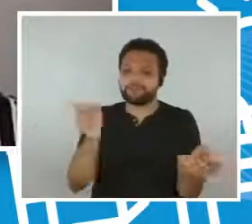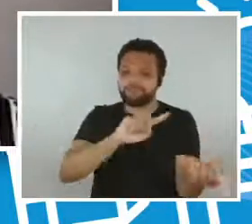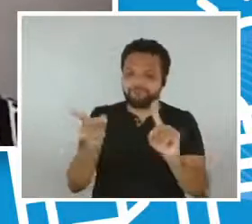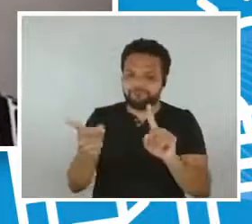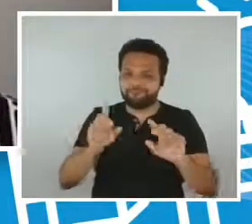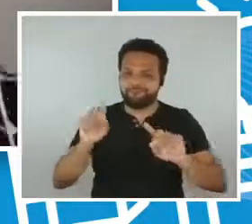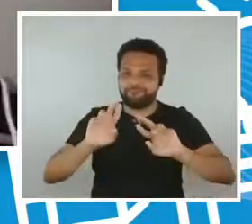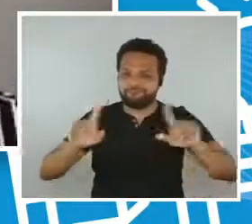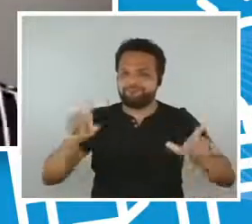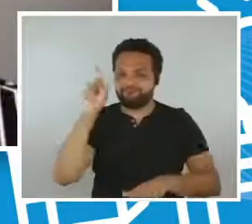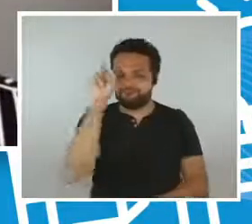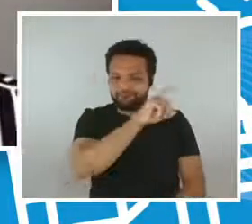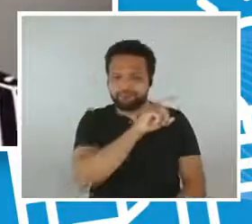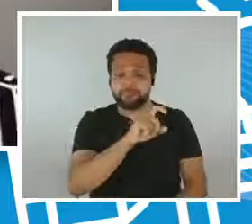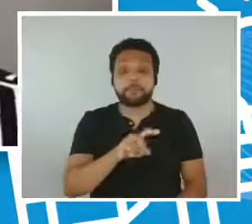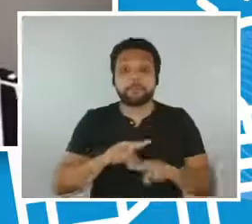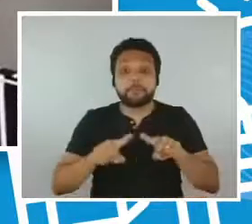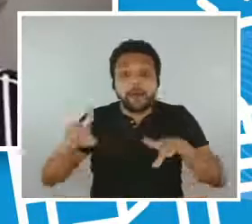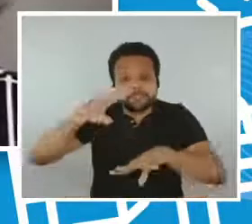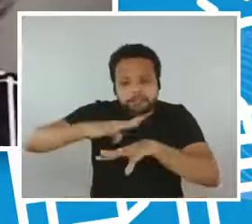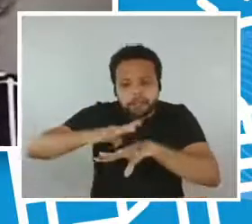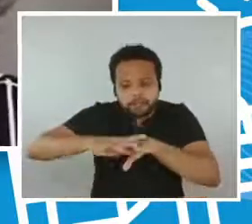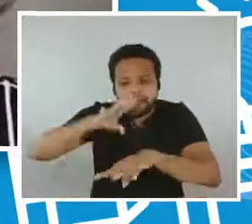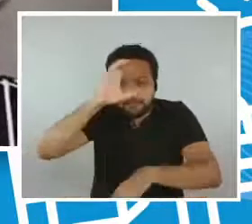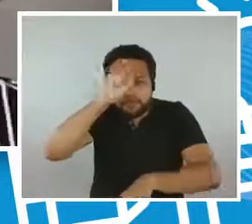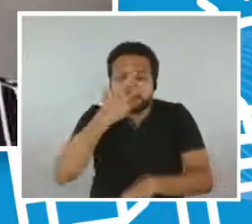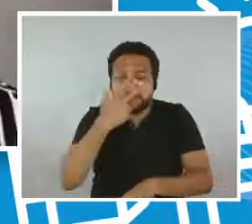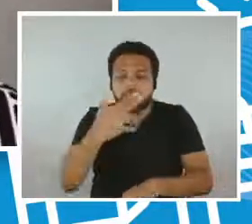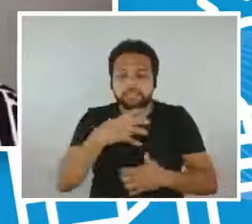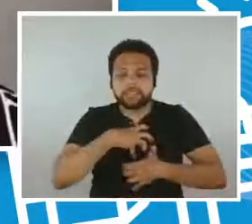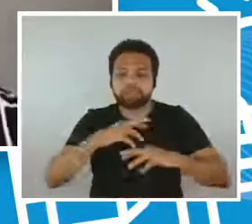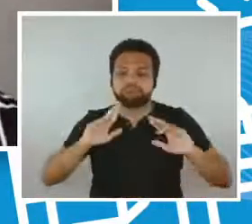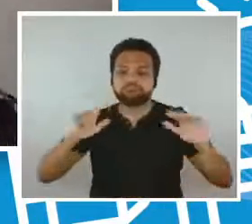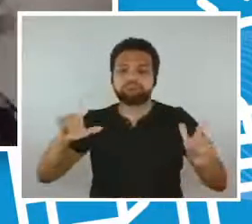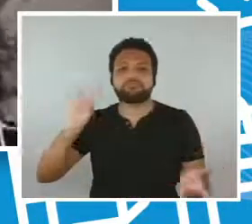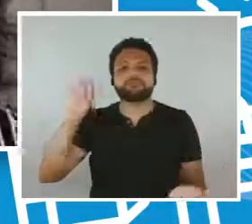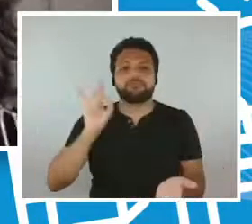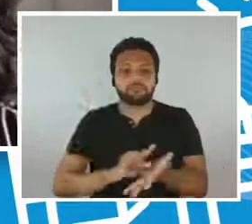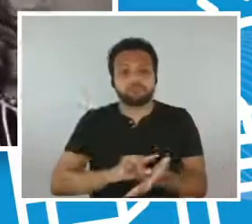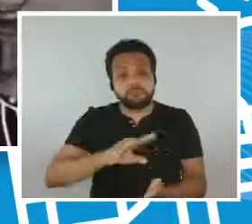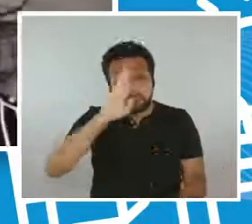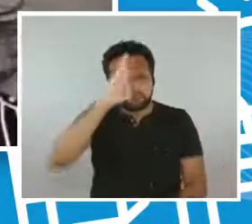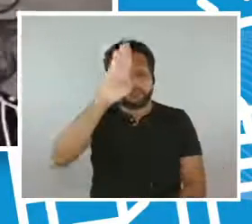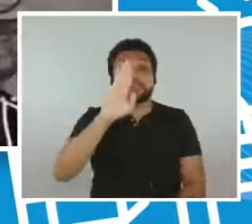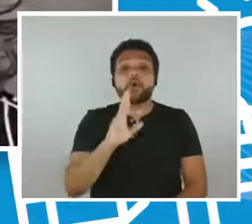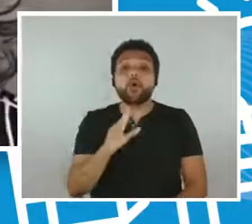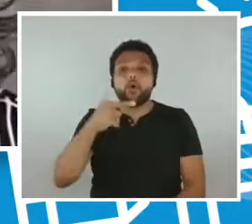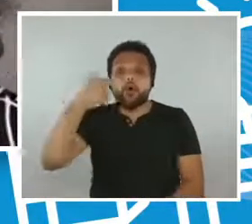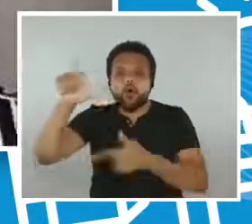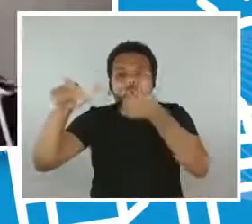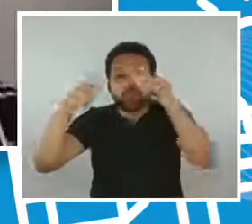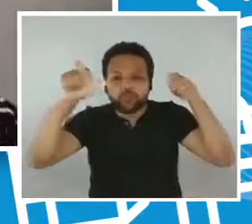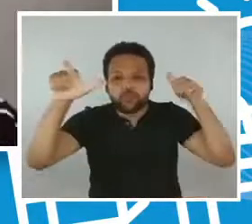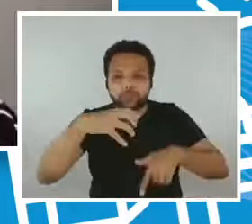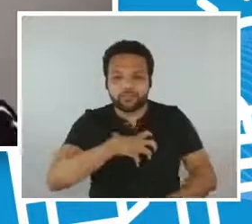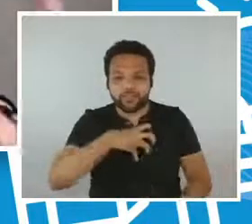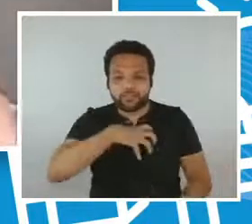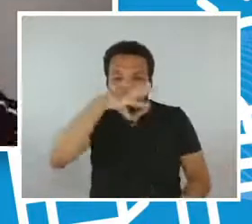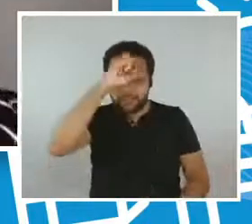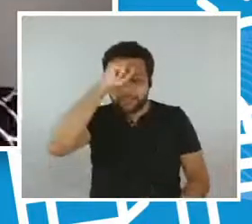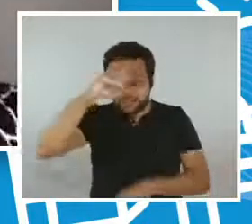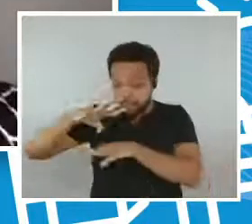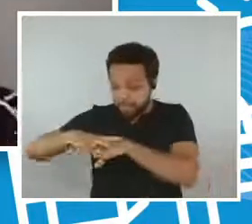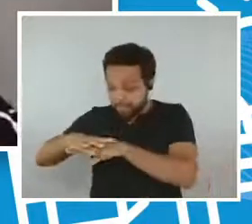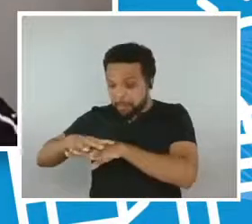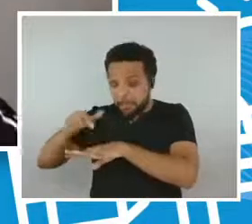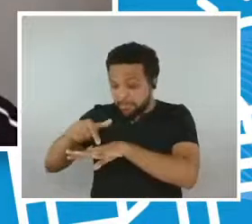Mas que ele faz muita diferença, certo? Inclusive para outros aprendizados, né? Isso